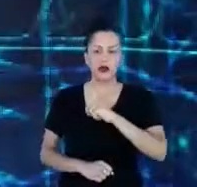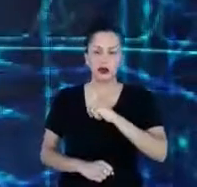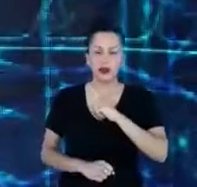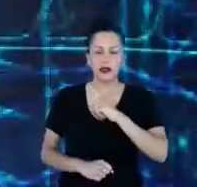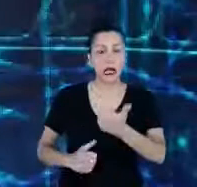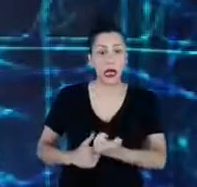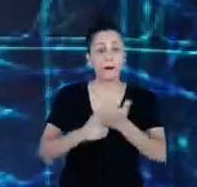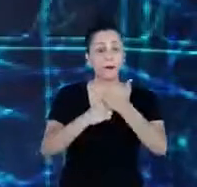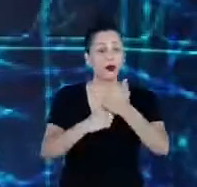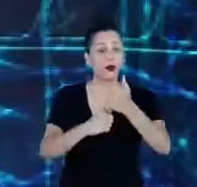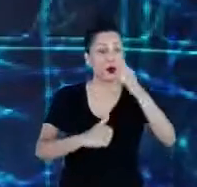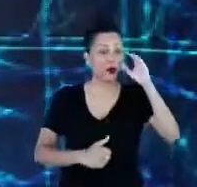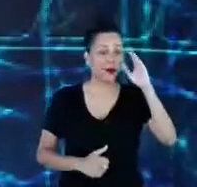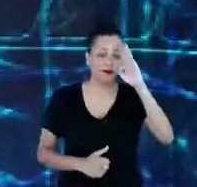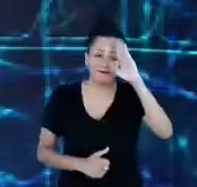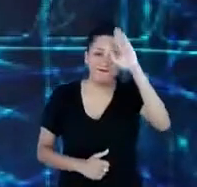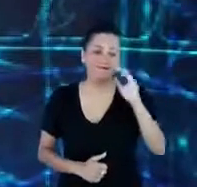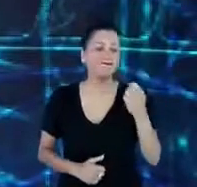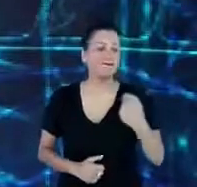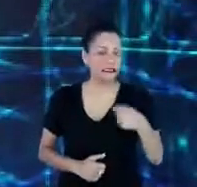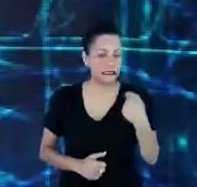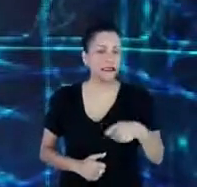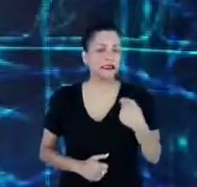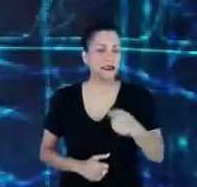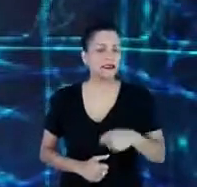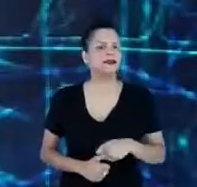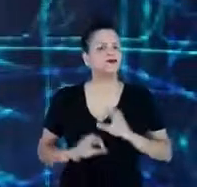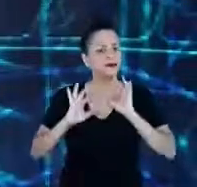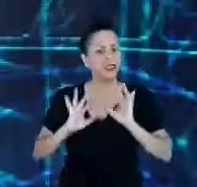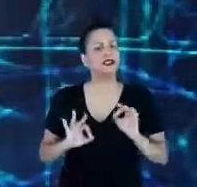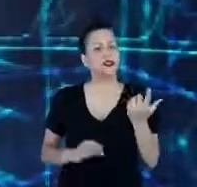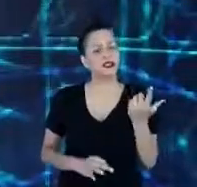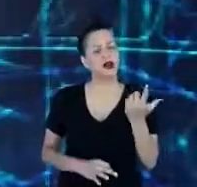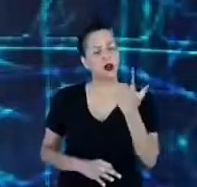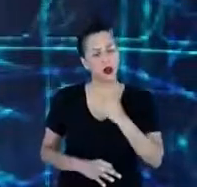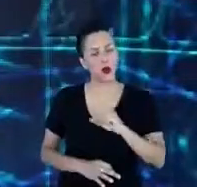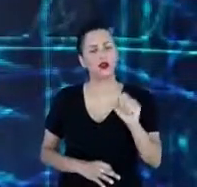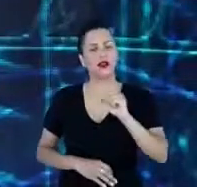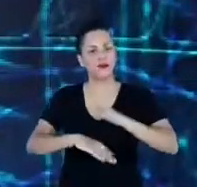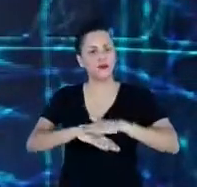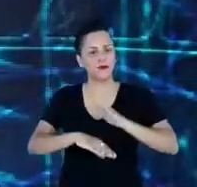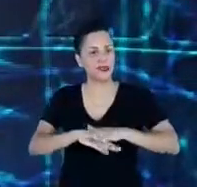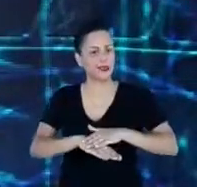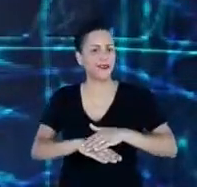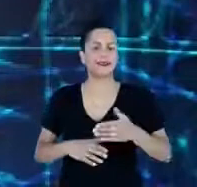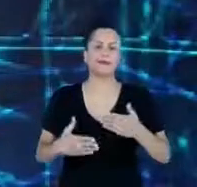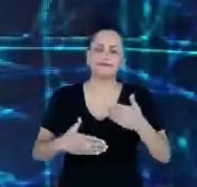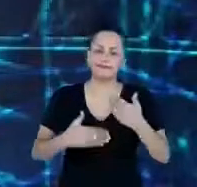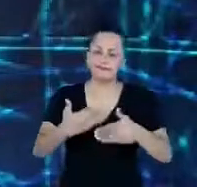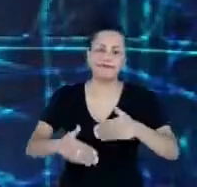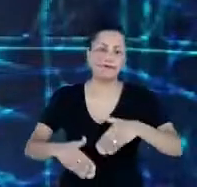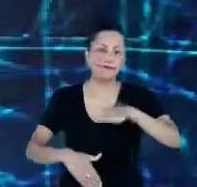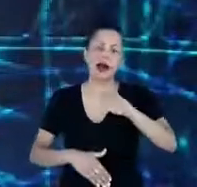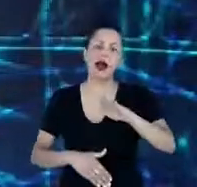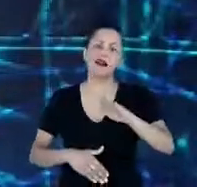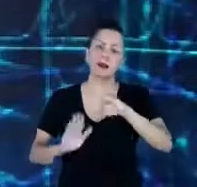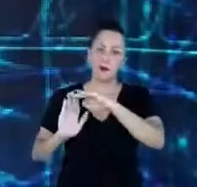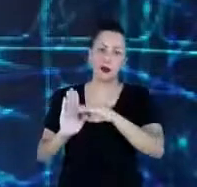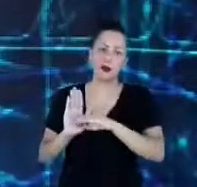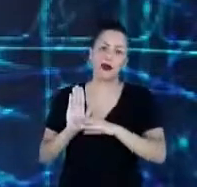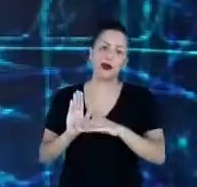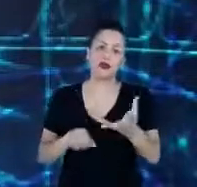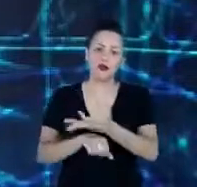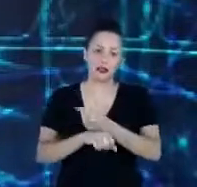ela é fundamental e eu não tenho dúvida que a gente a fazer muita coisa através do programa de eficiência energética